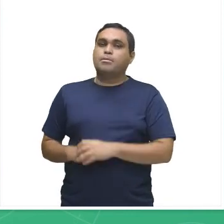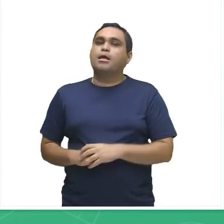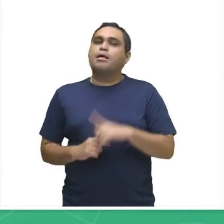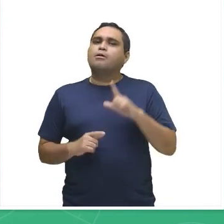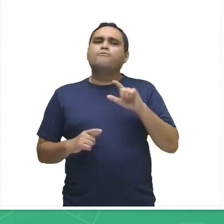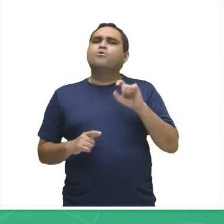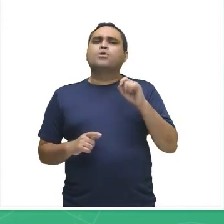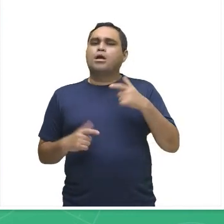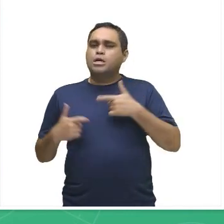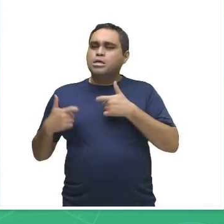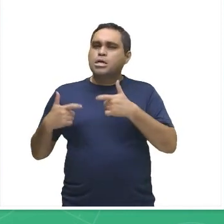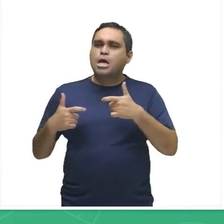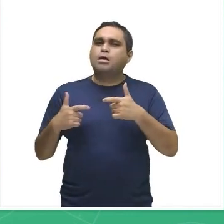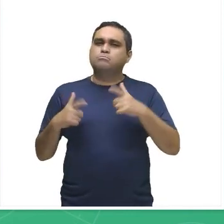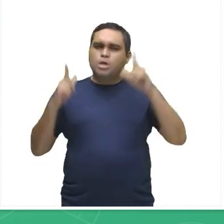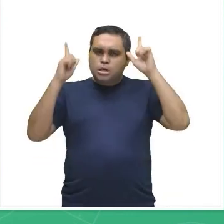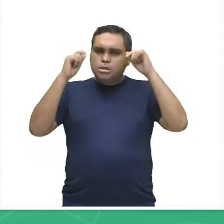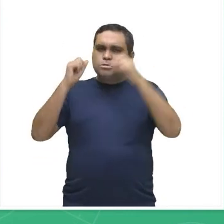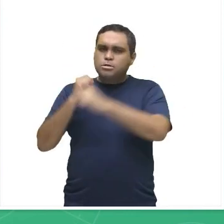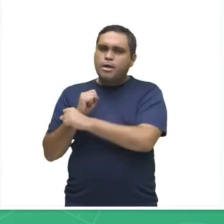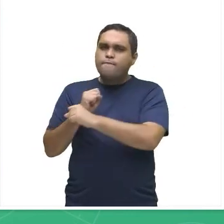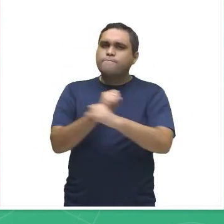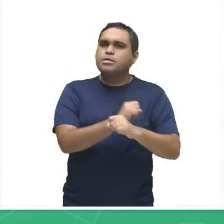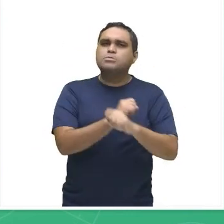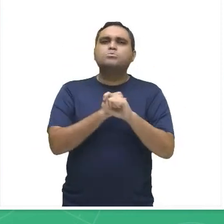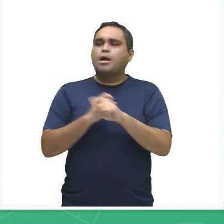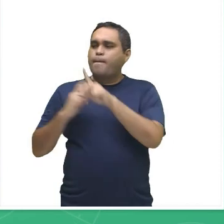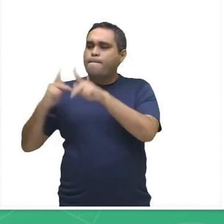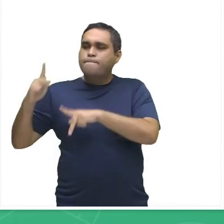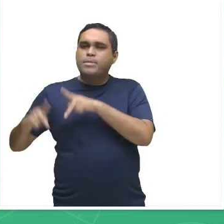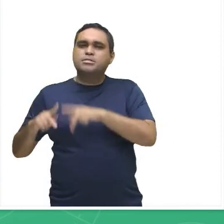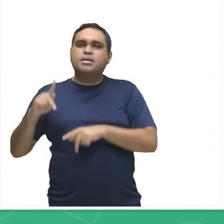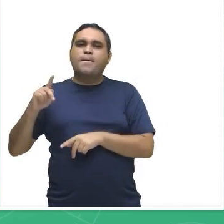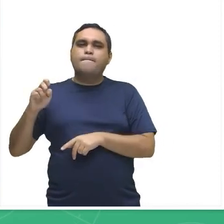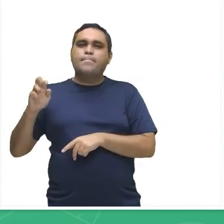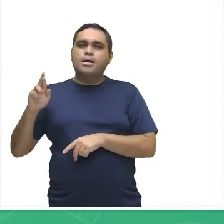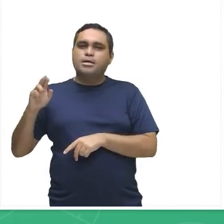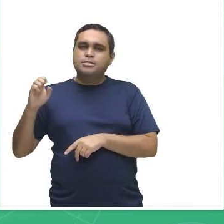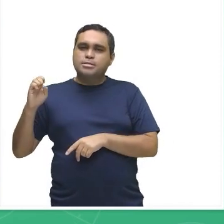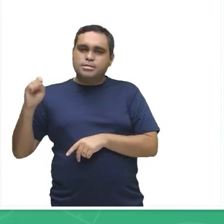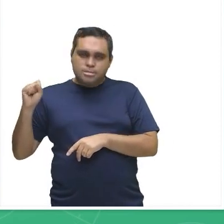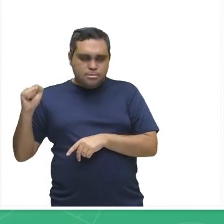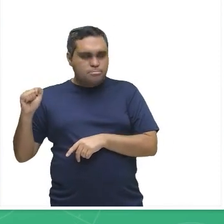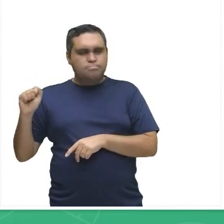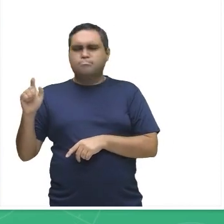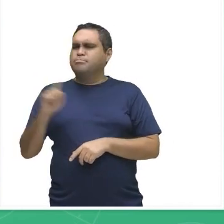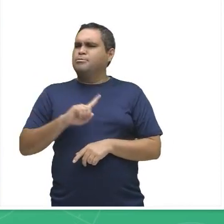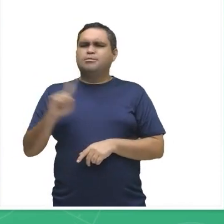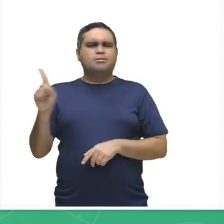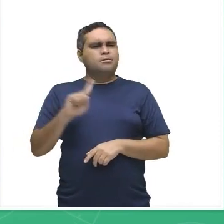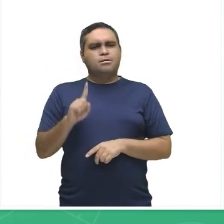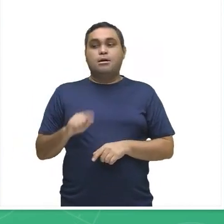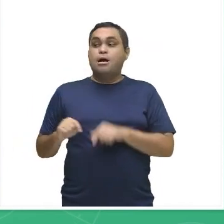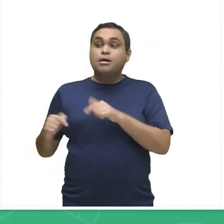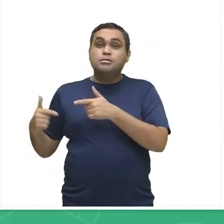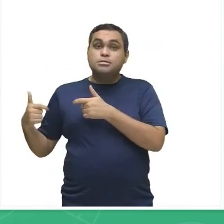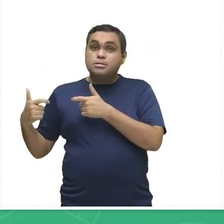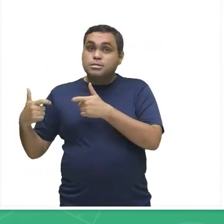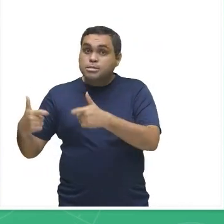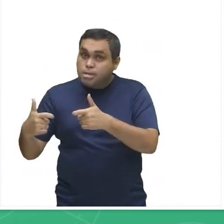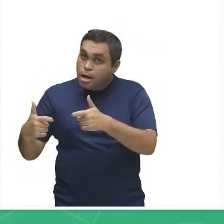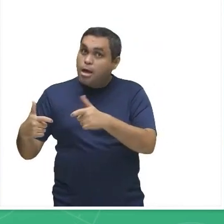defensiva empreendida pelos gregos contra a invasão dos persas. Não, né? A gente aprendeu que isso aqui foram as